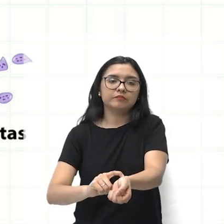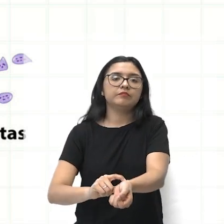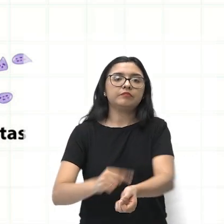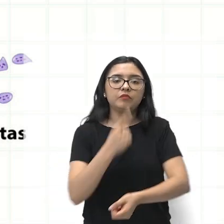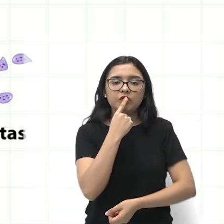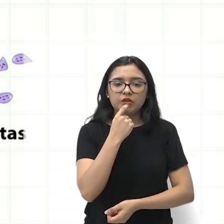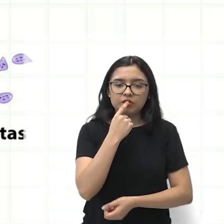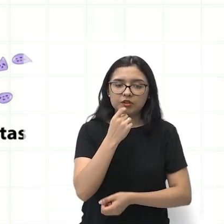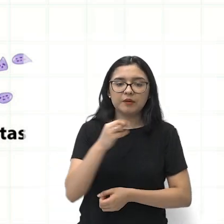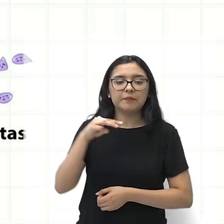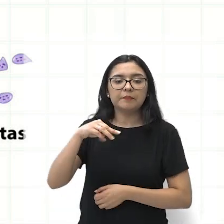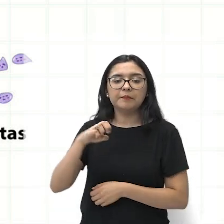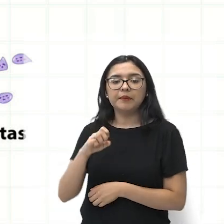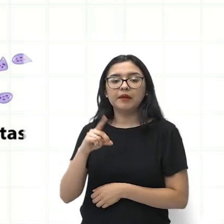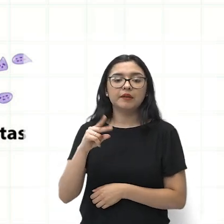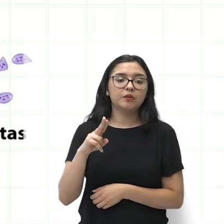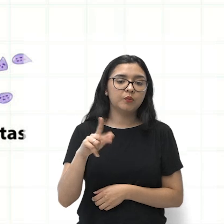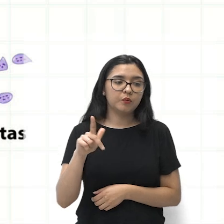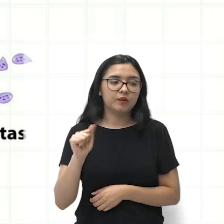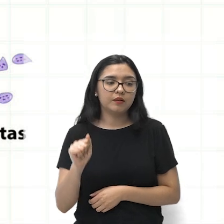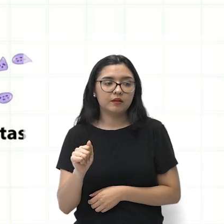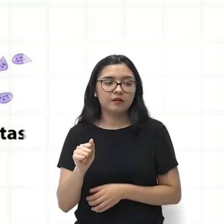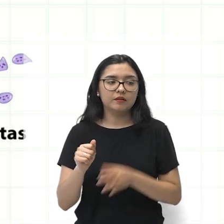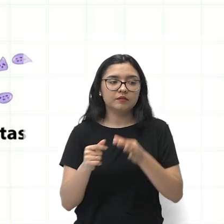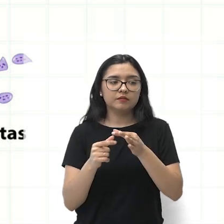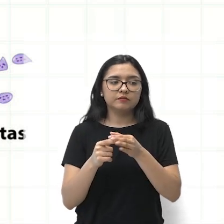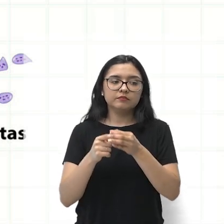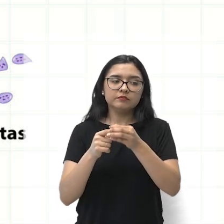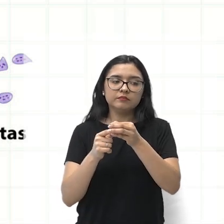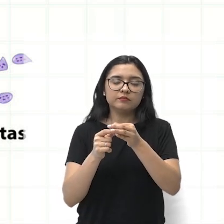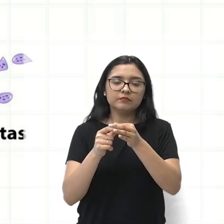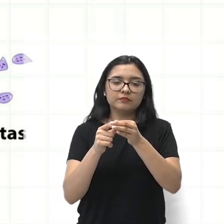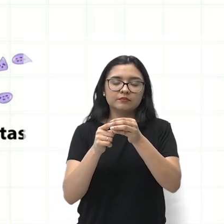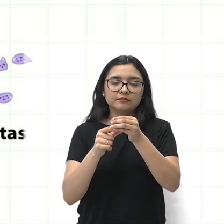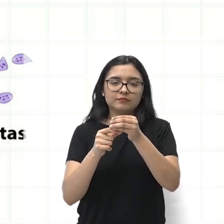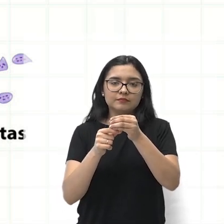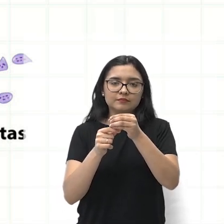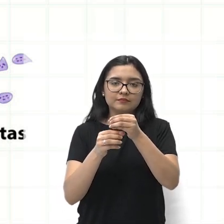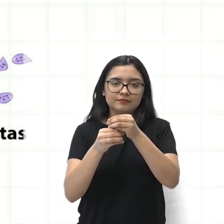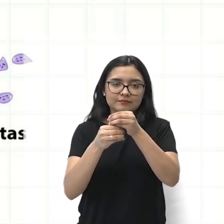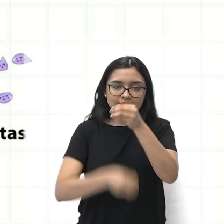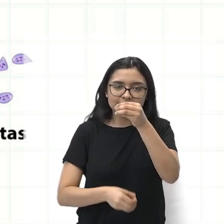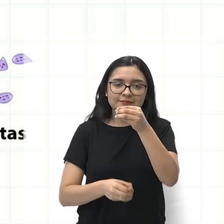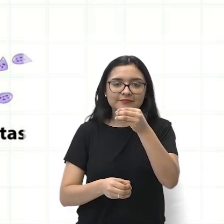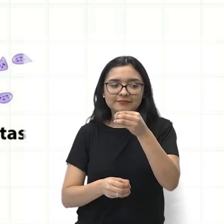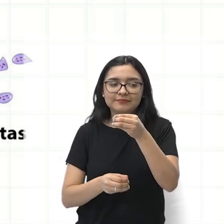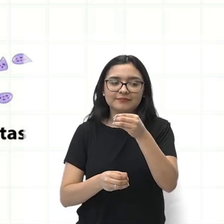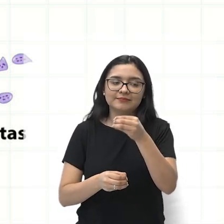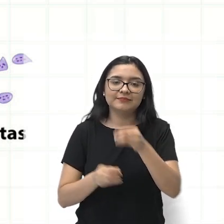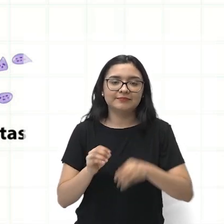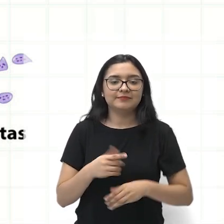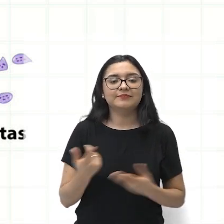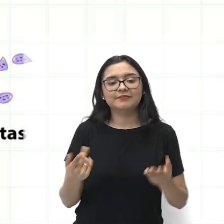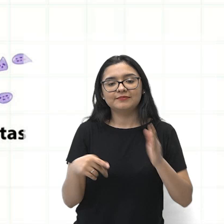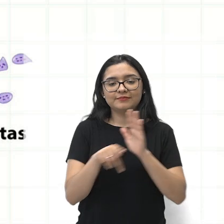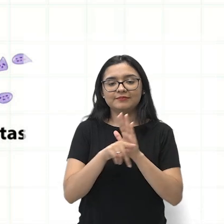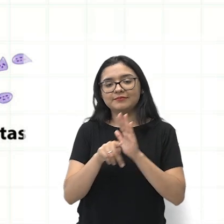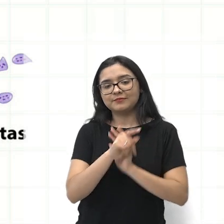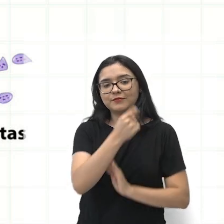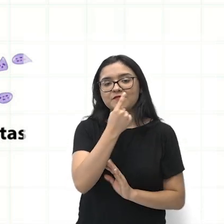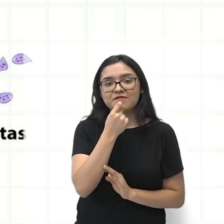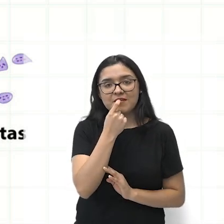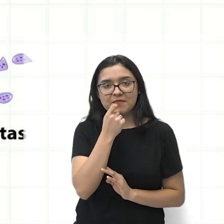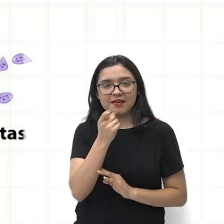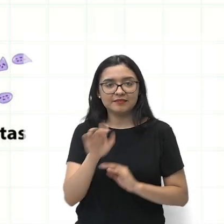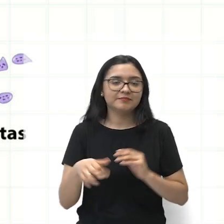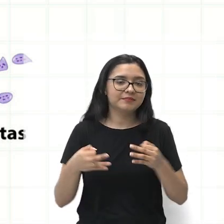pela medula óssea. Qualquer medula óssea, professora? Não, a nossa medula óssea é vermelha,